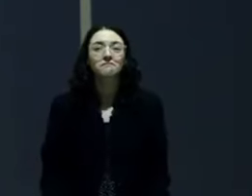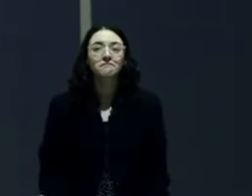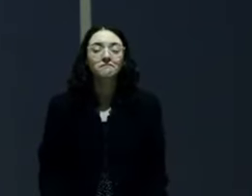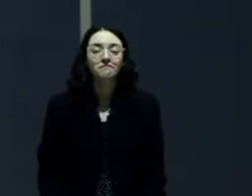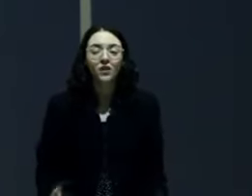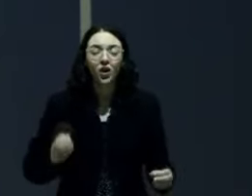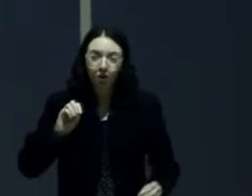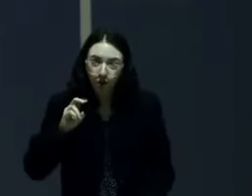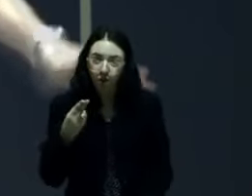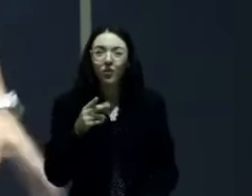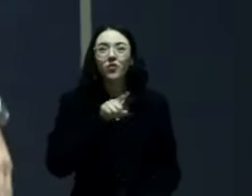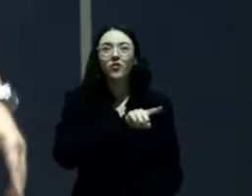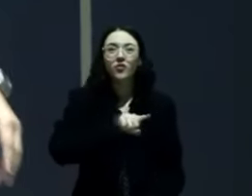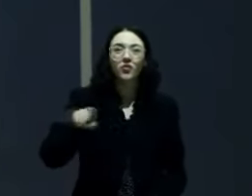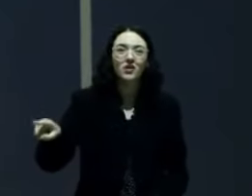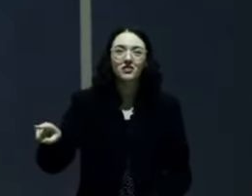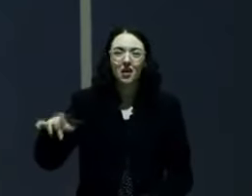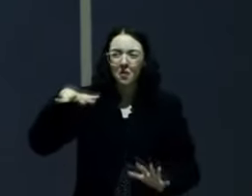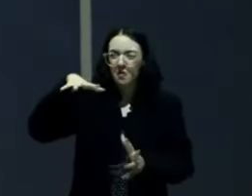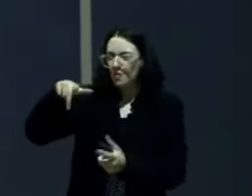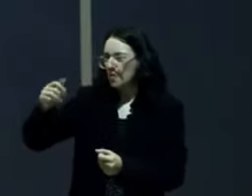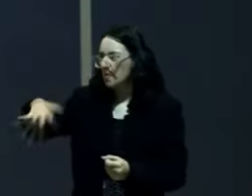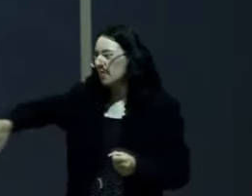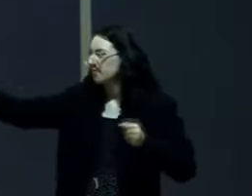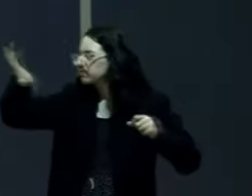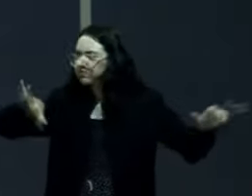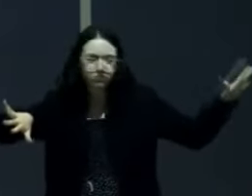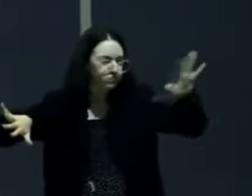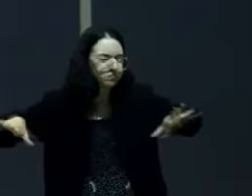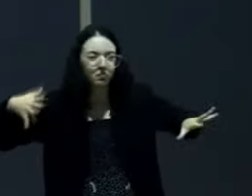Ou você prefere todas essas outras coisas e não está nem aí